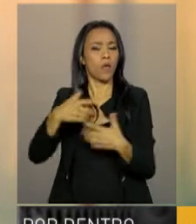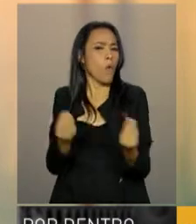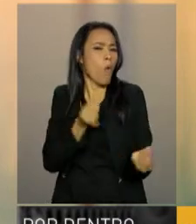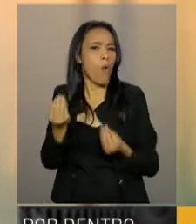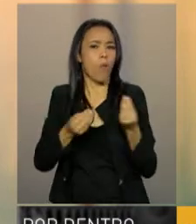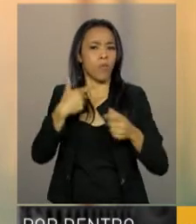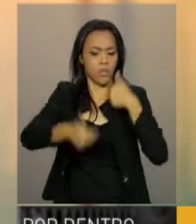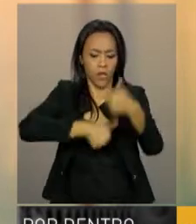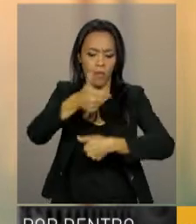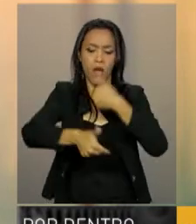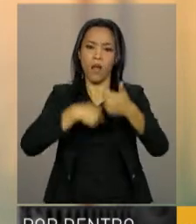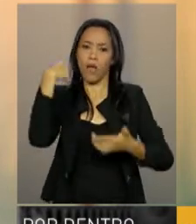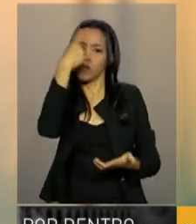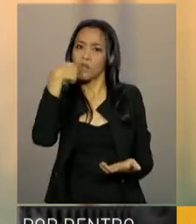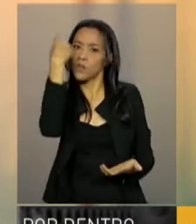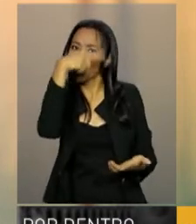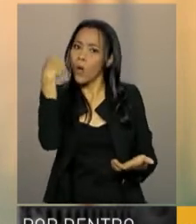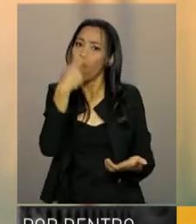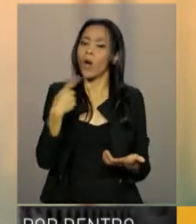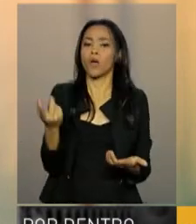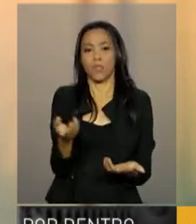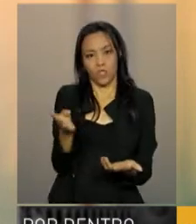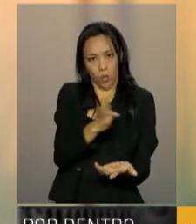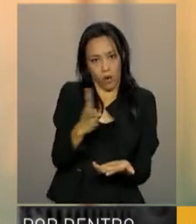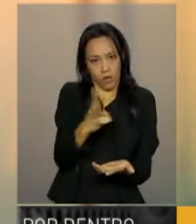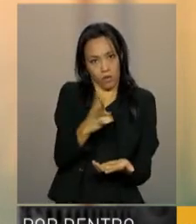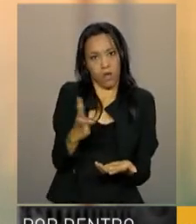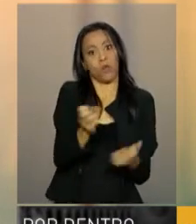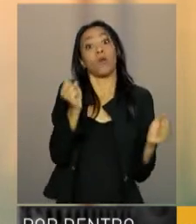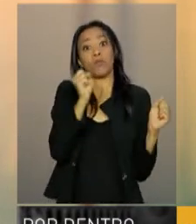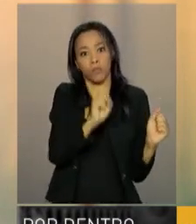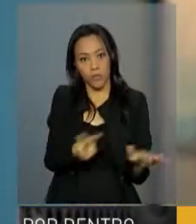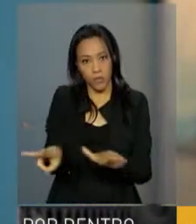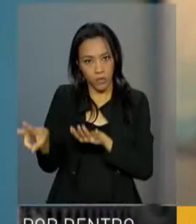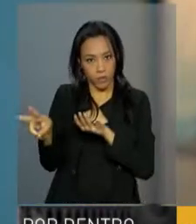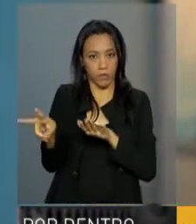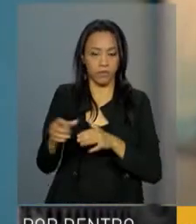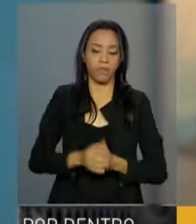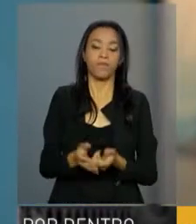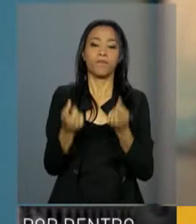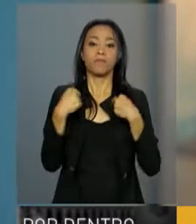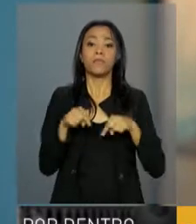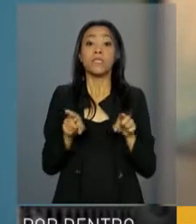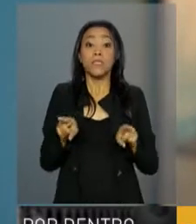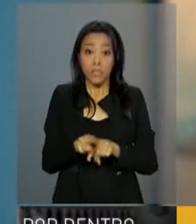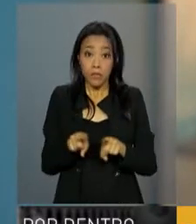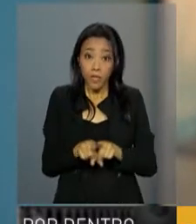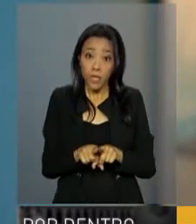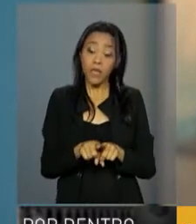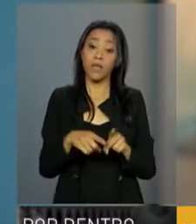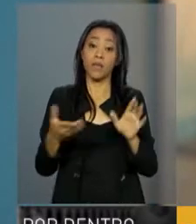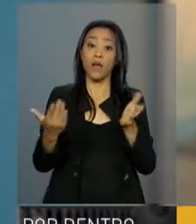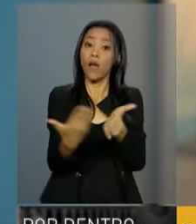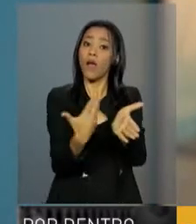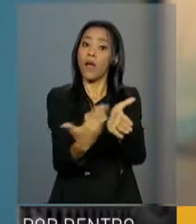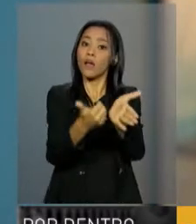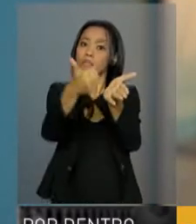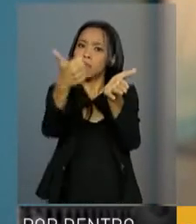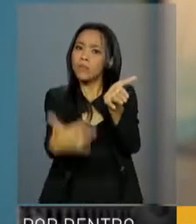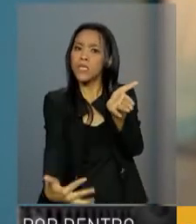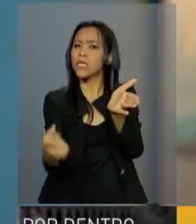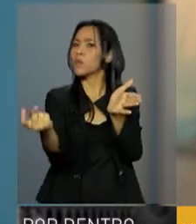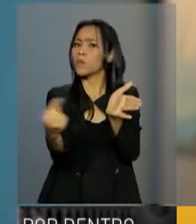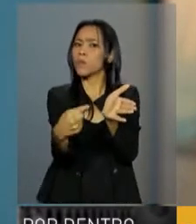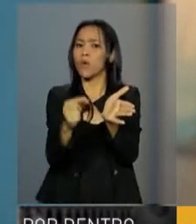executar a jornada de trabalho de 44 horas semanais. Também, a nossa cartilha explica